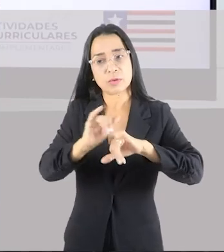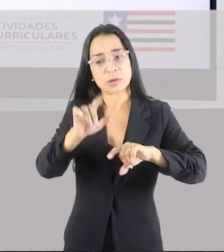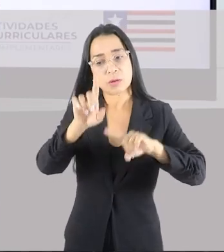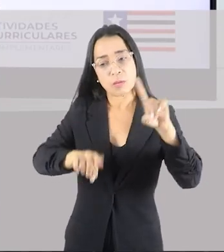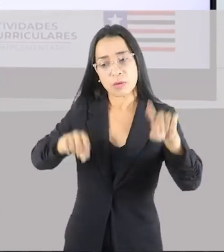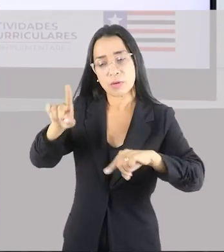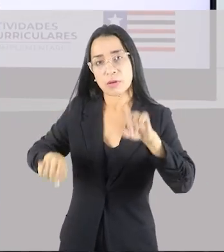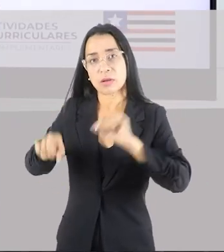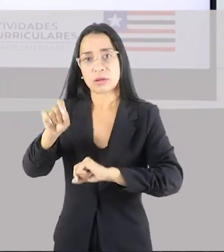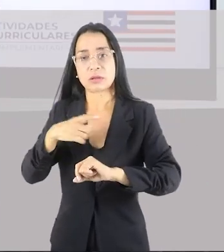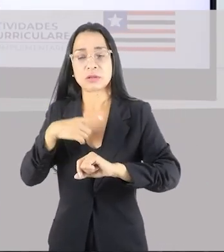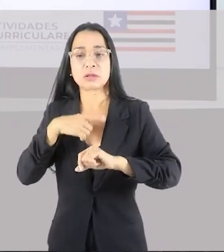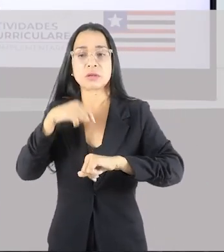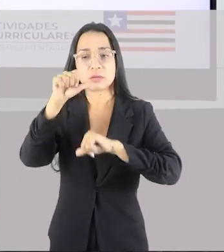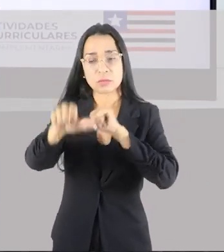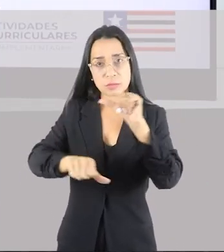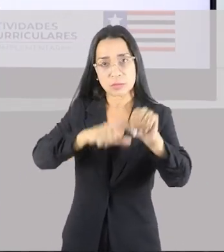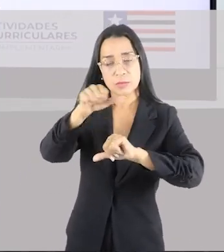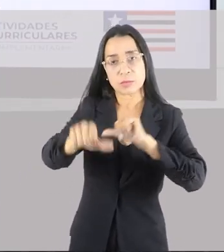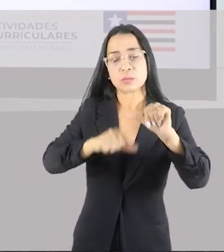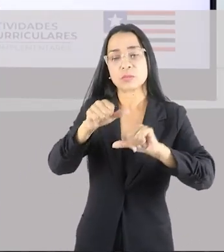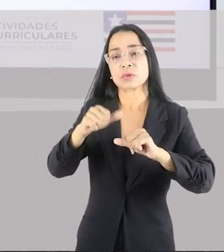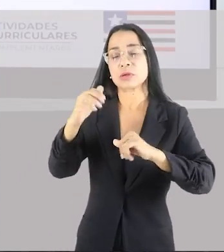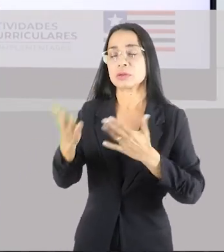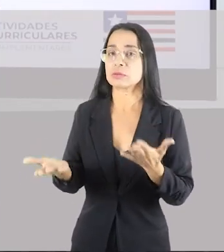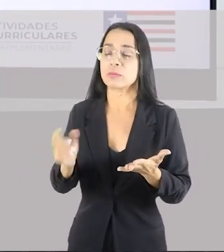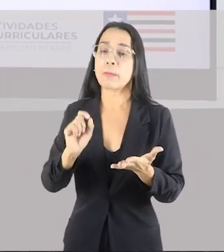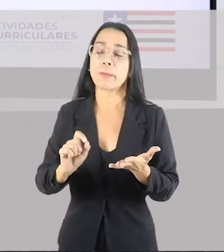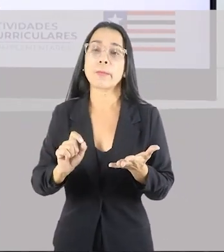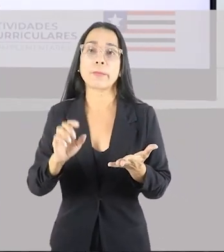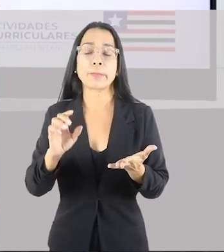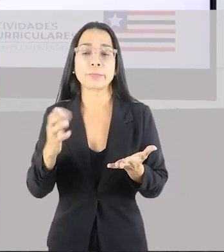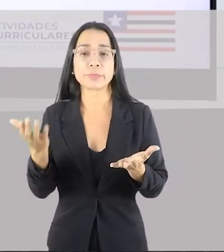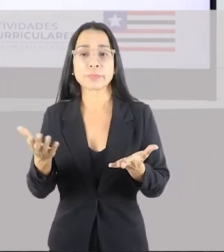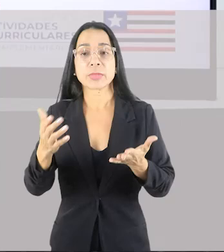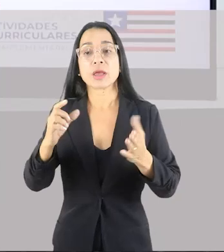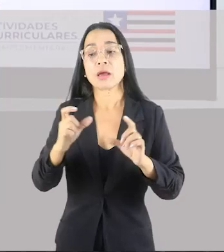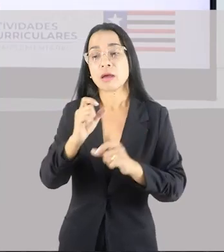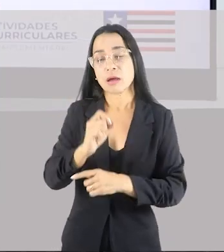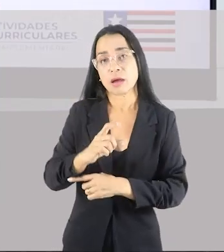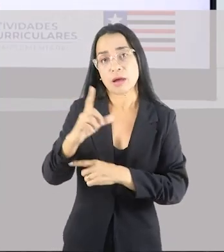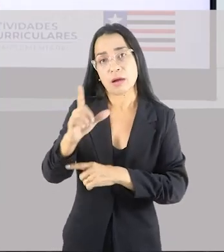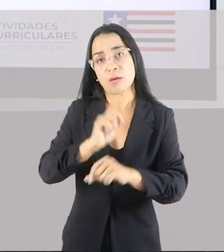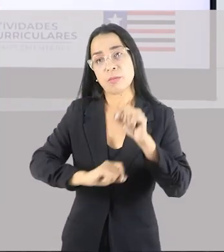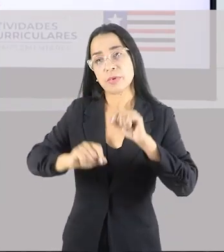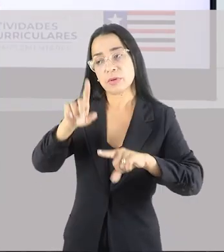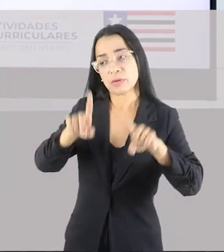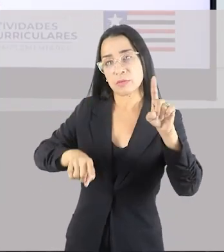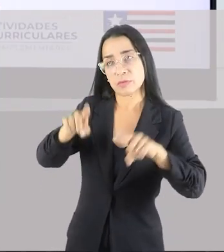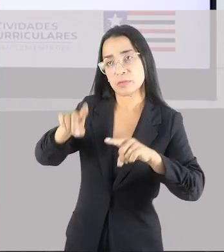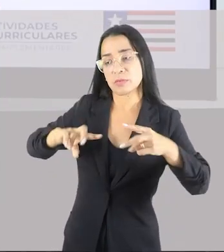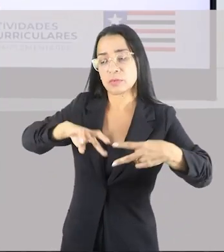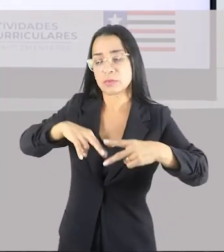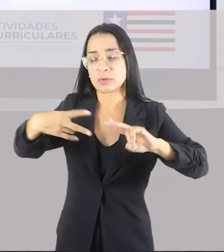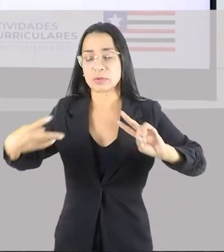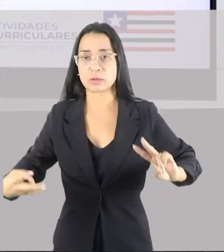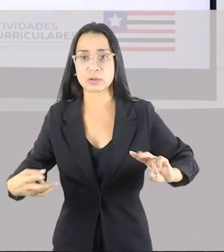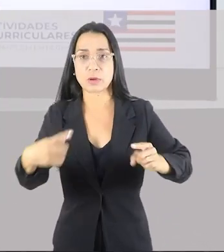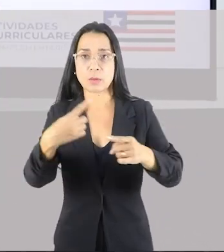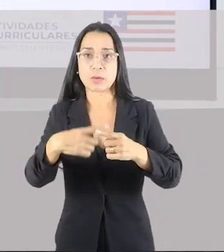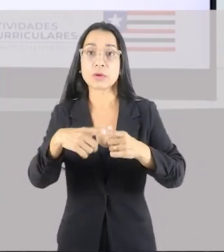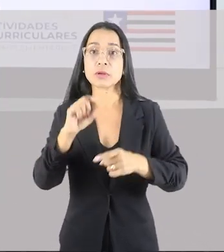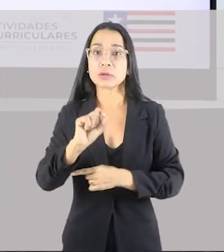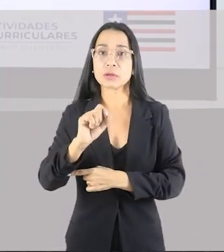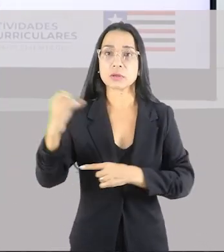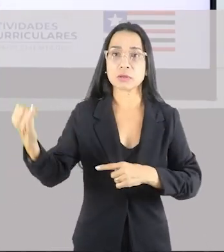ali, né, uma pequena modificação nesse processo, o que vai então aumentar a variabilidade genética. E por que que isso